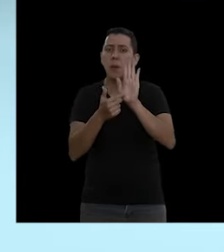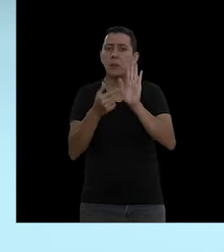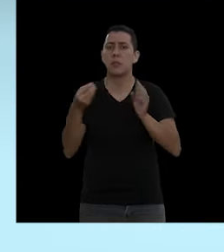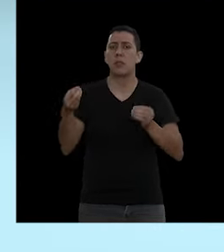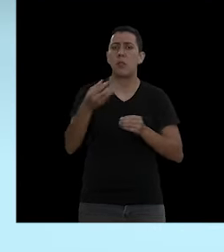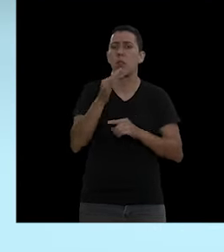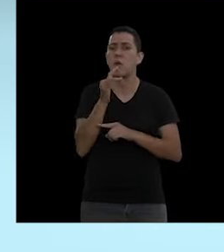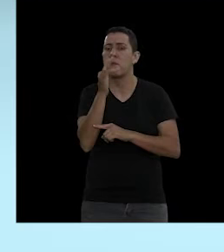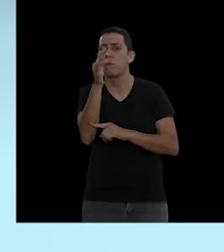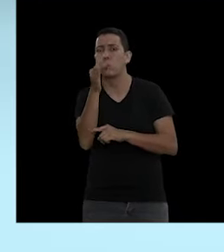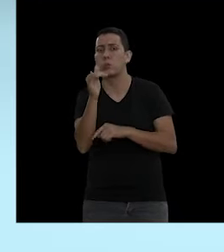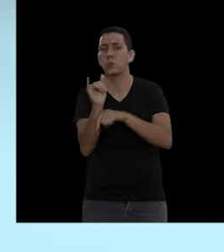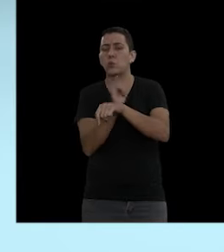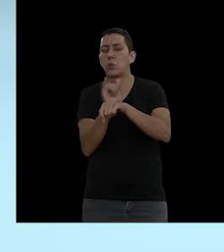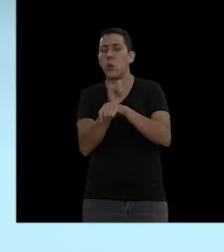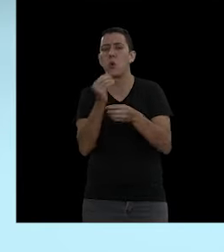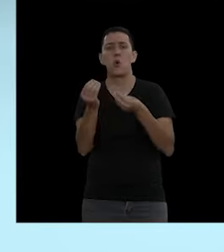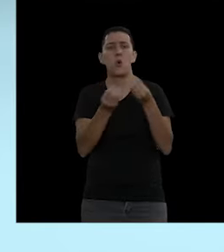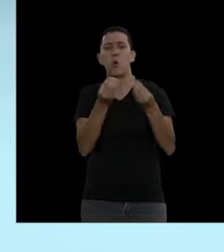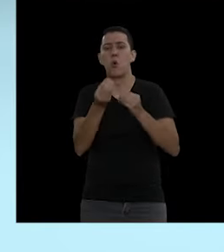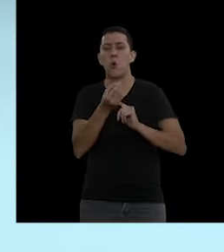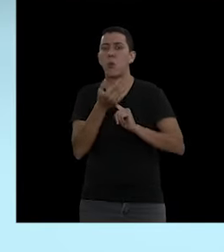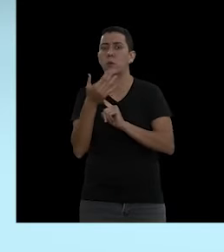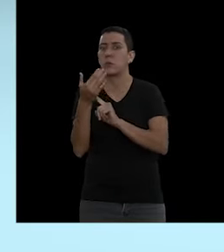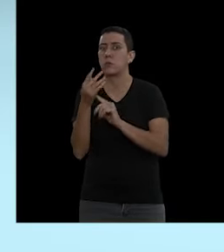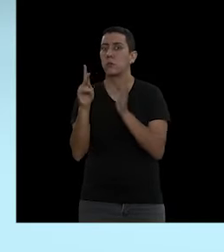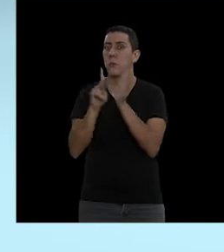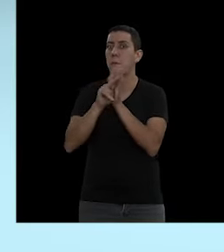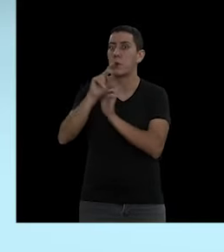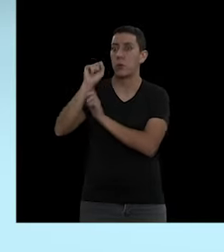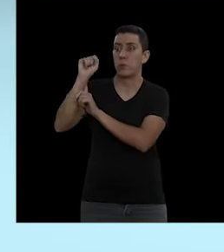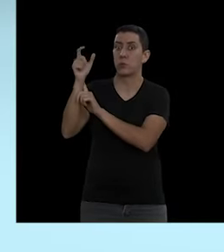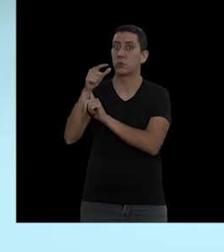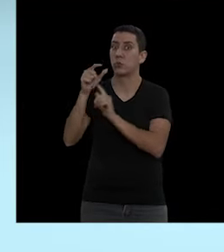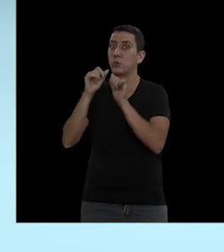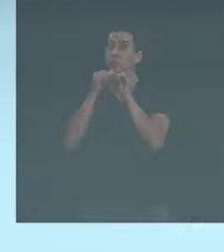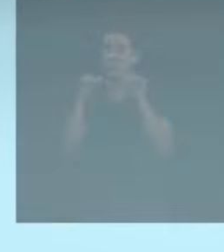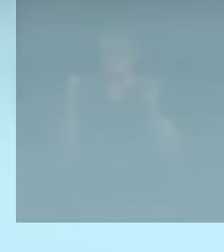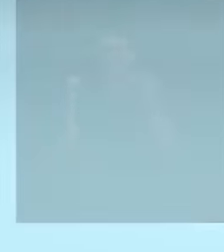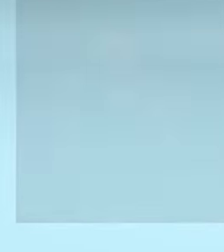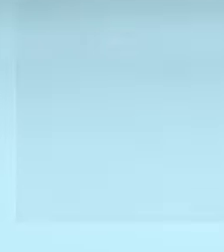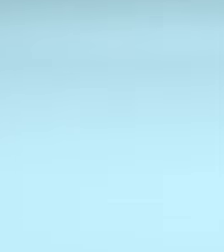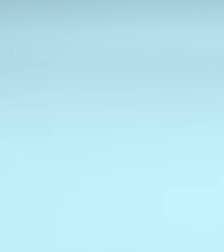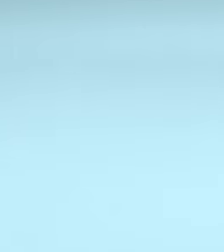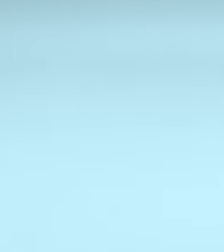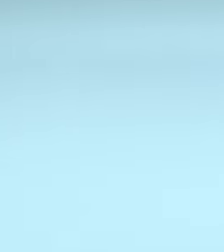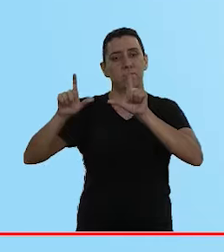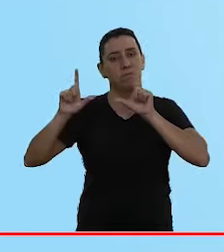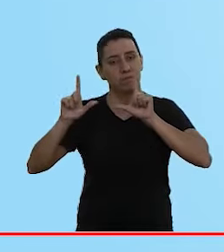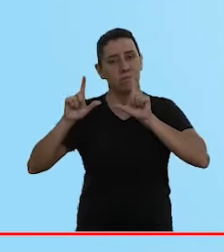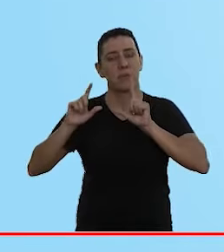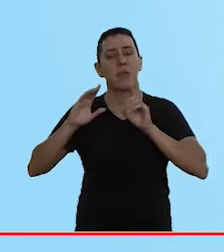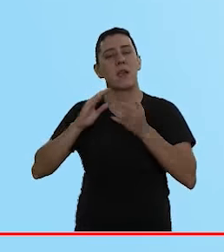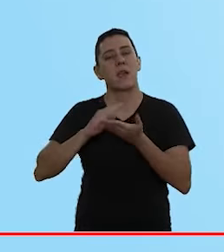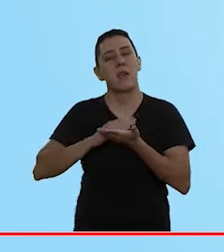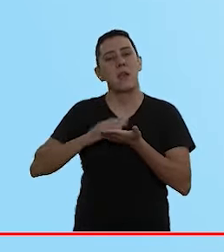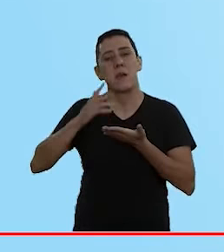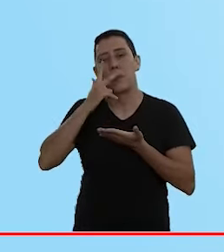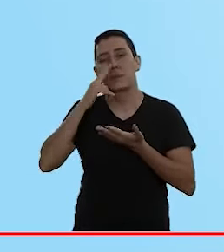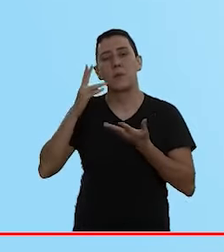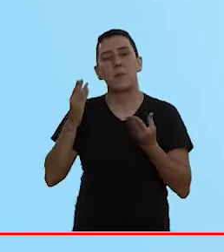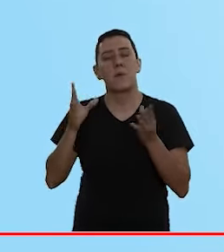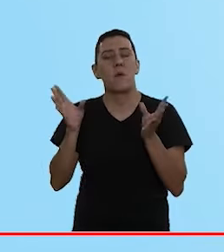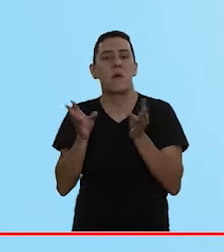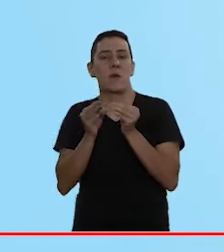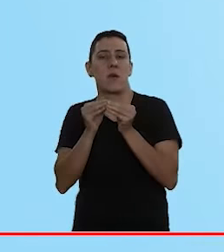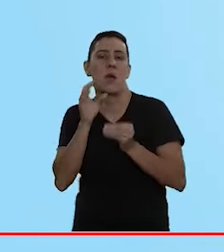novas tecnologias e as tendências nos sistemas fotovoltaicos. Bom, vamos lá para a apresentação. Basicamente,